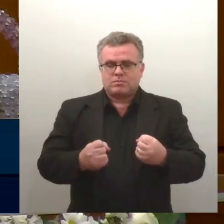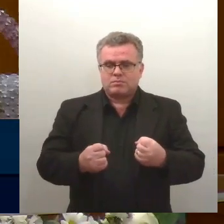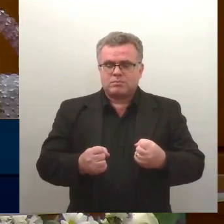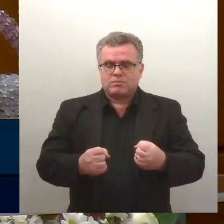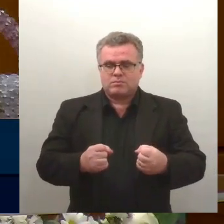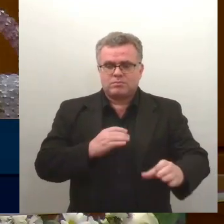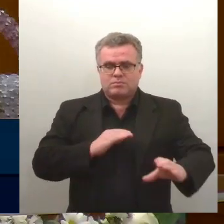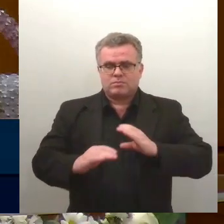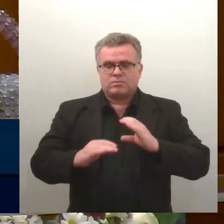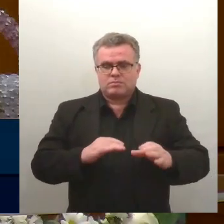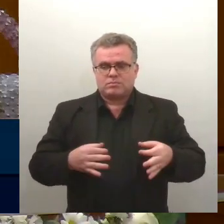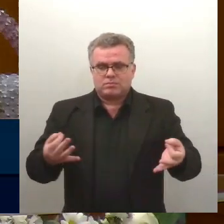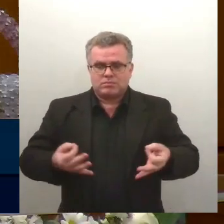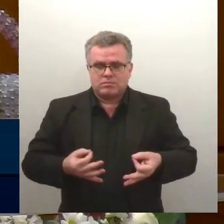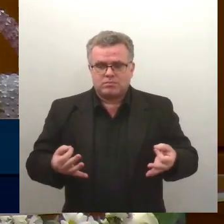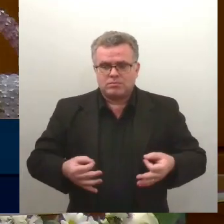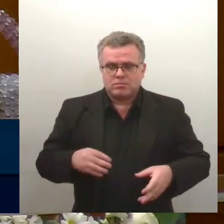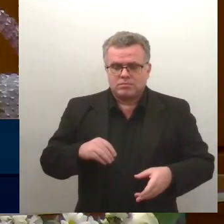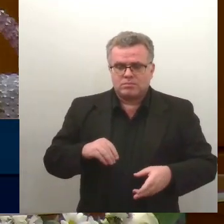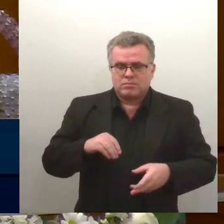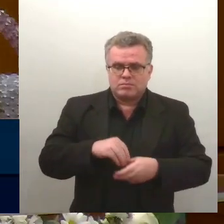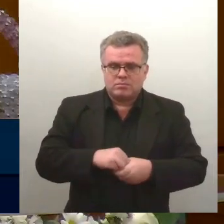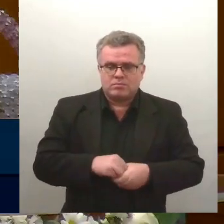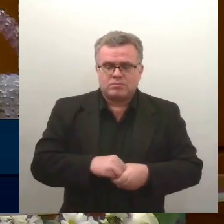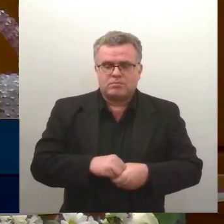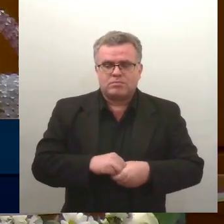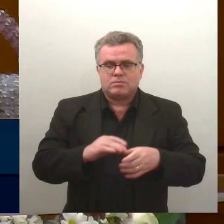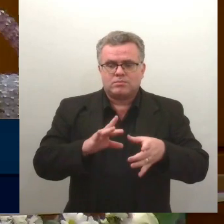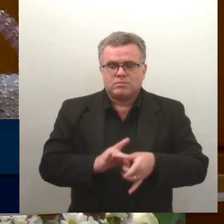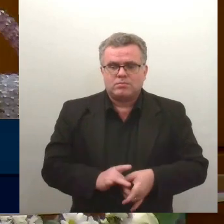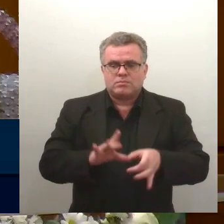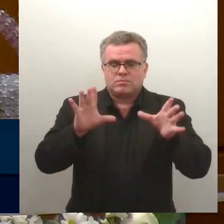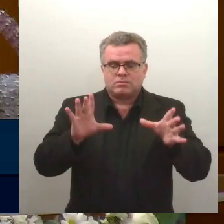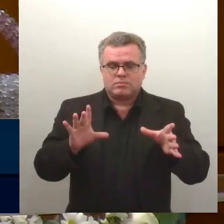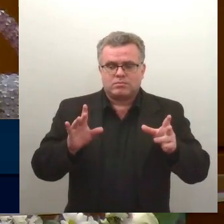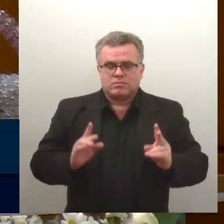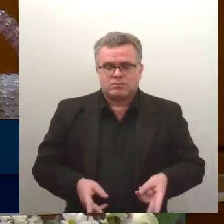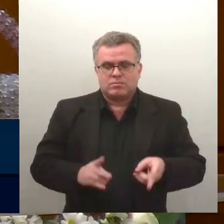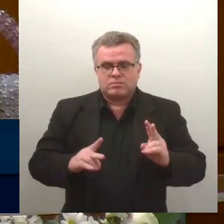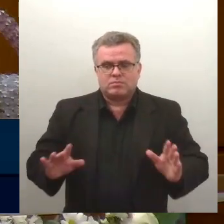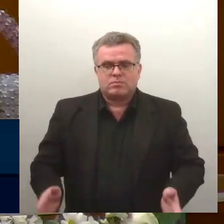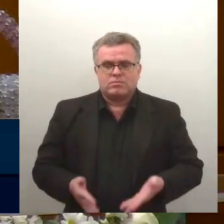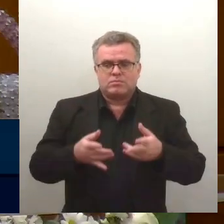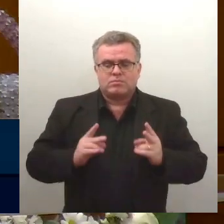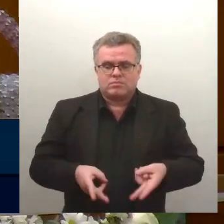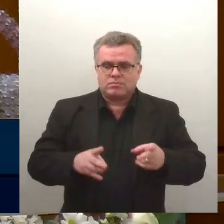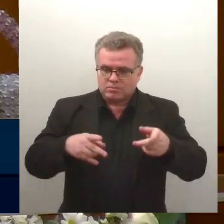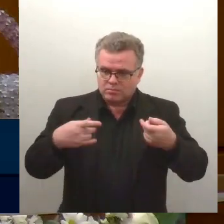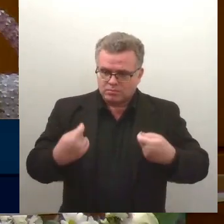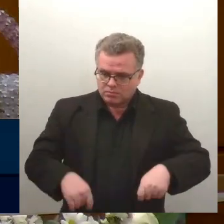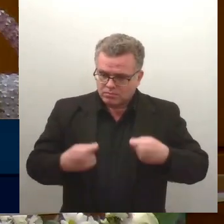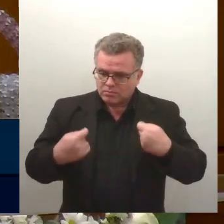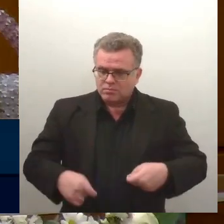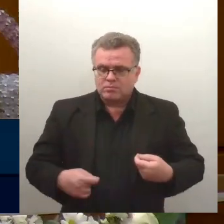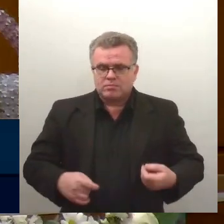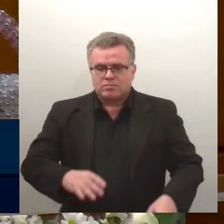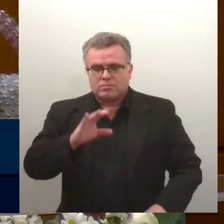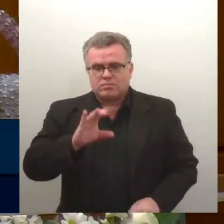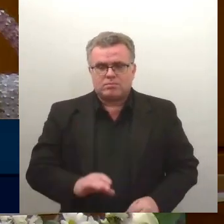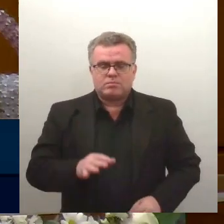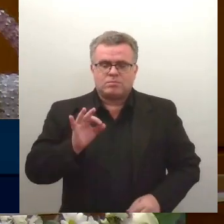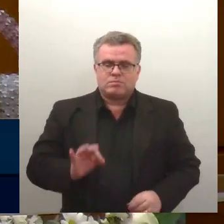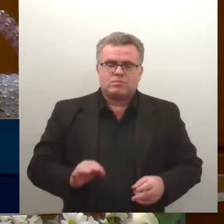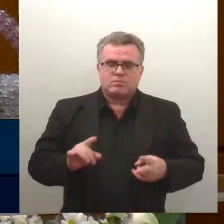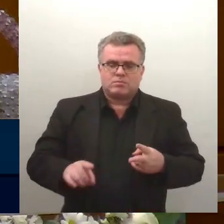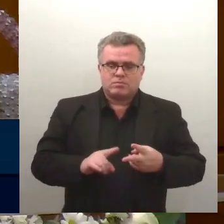bases democráticas, de estímulo ao exercício da cidadania e aos direitos humanos. Muito